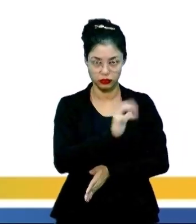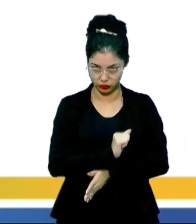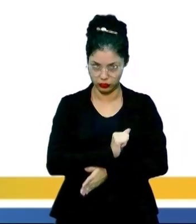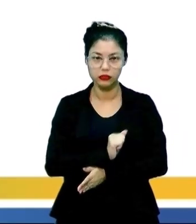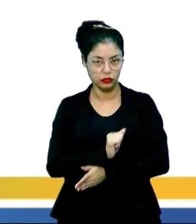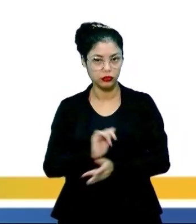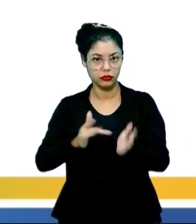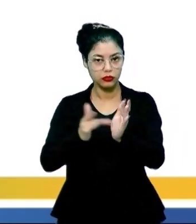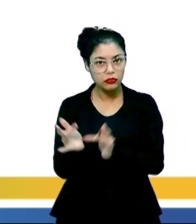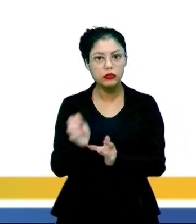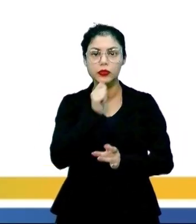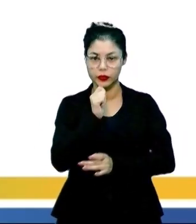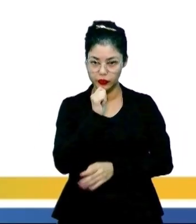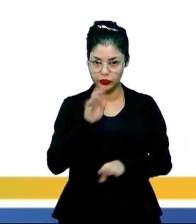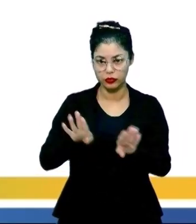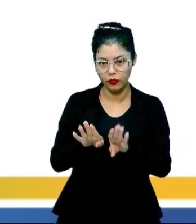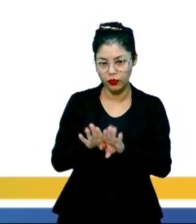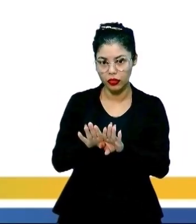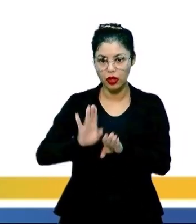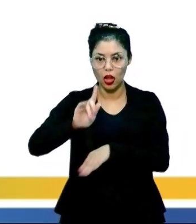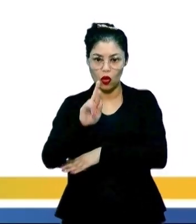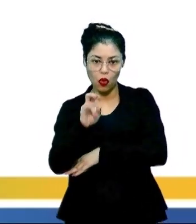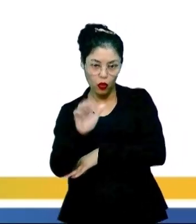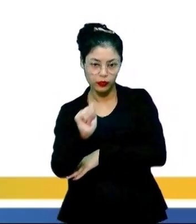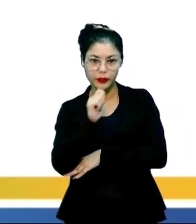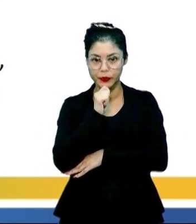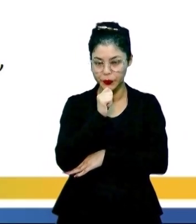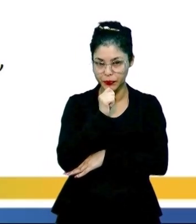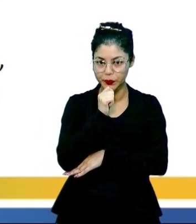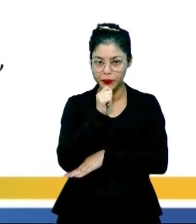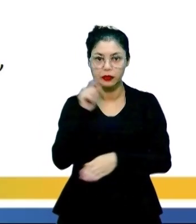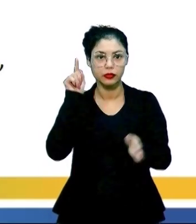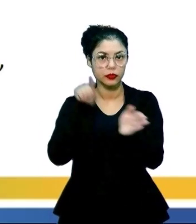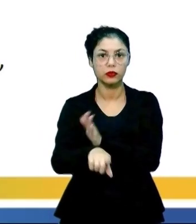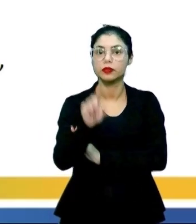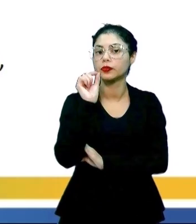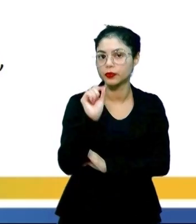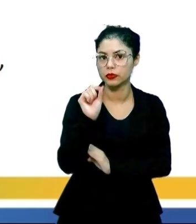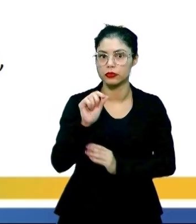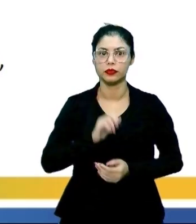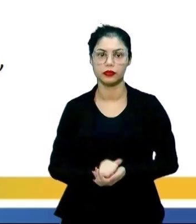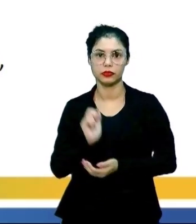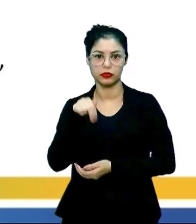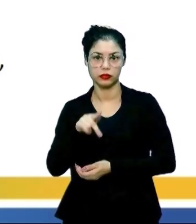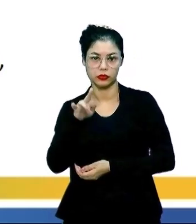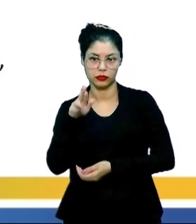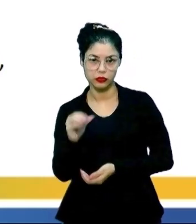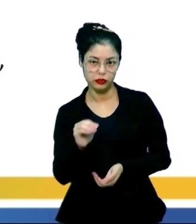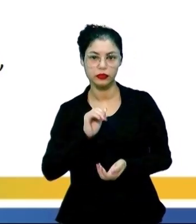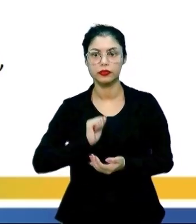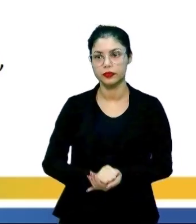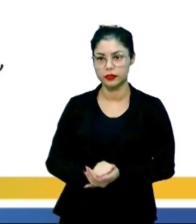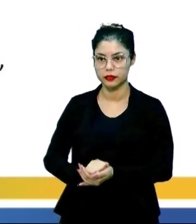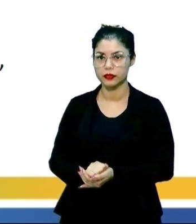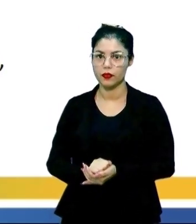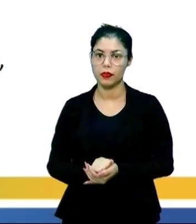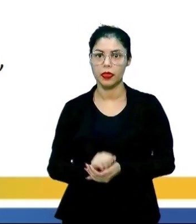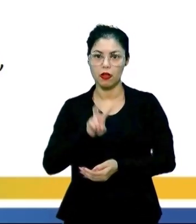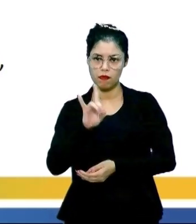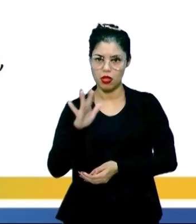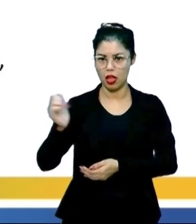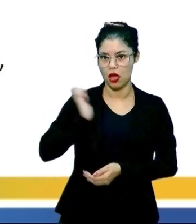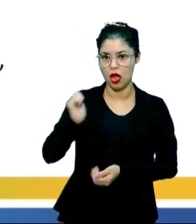Jesus de Matozinho, em Congonhas do Campo. E o enunciado da questão é o seguinte: Antônio Francisco Lisboa, Vila